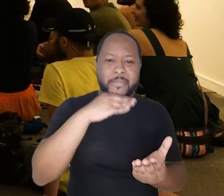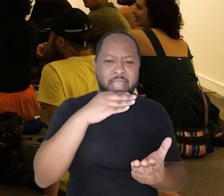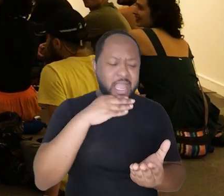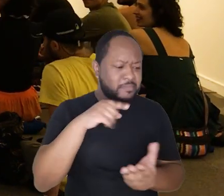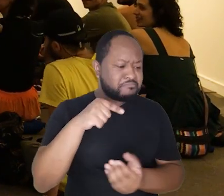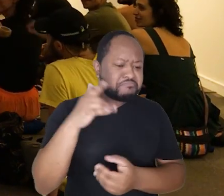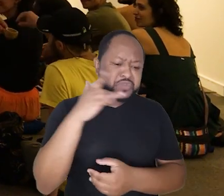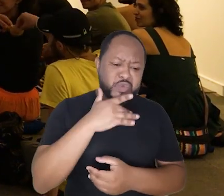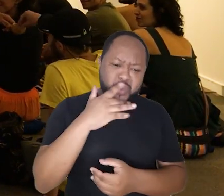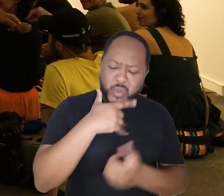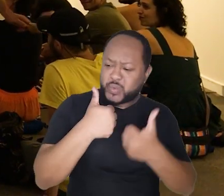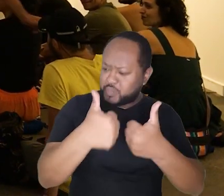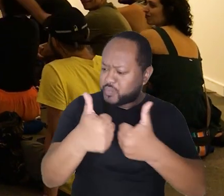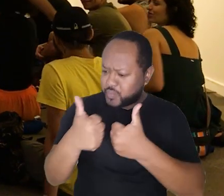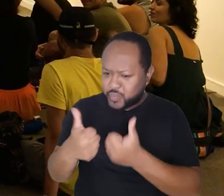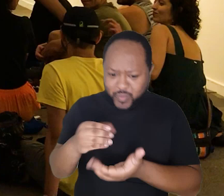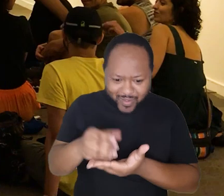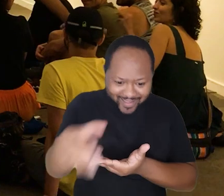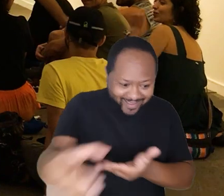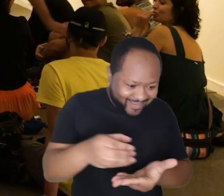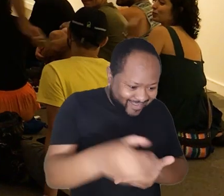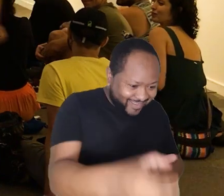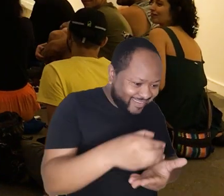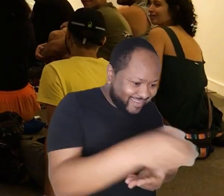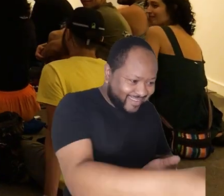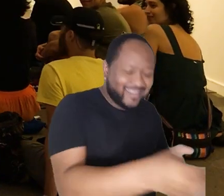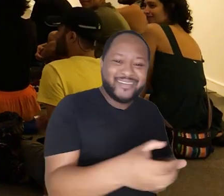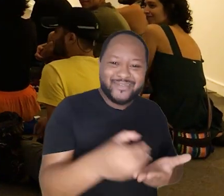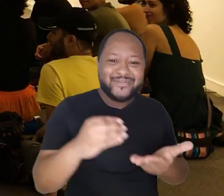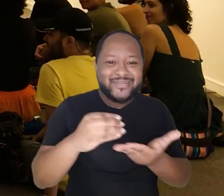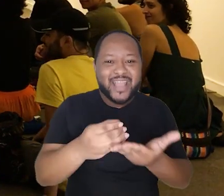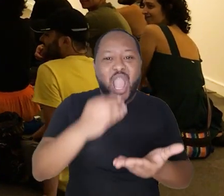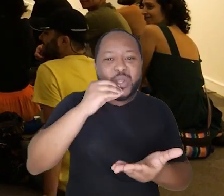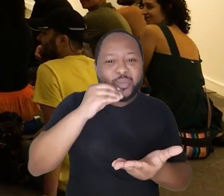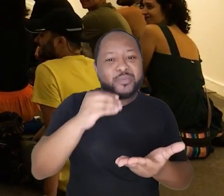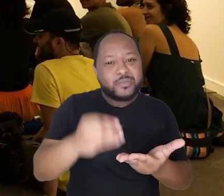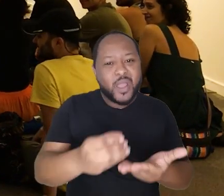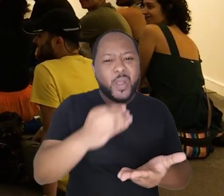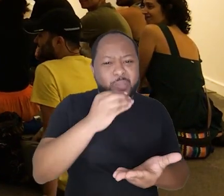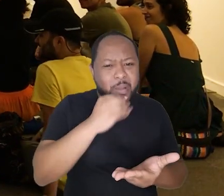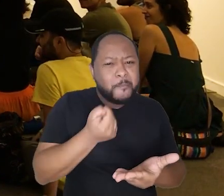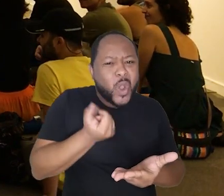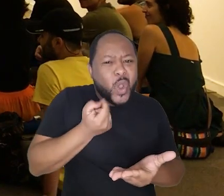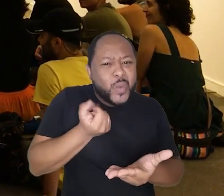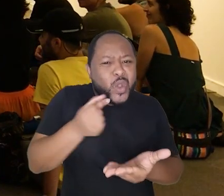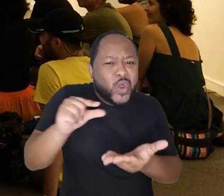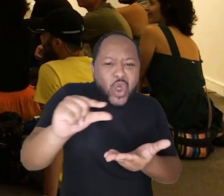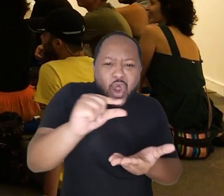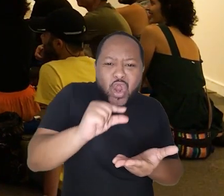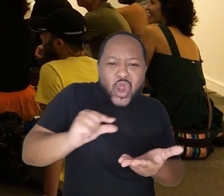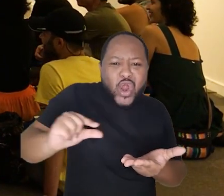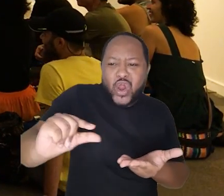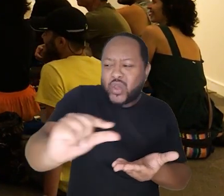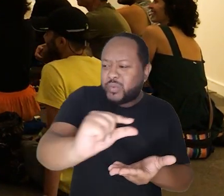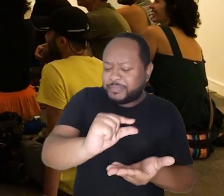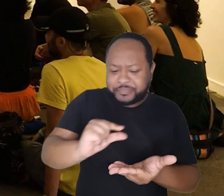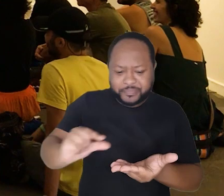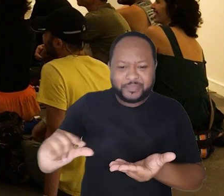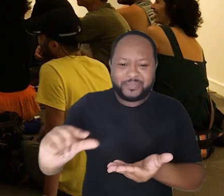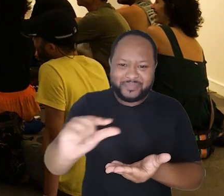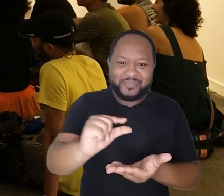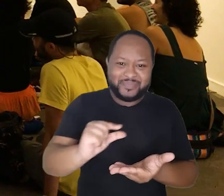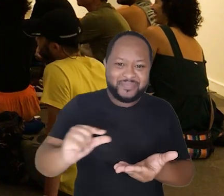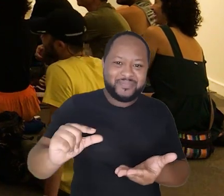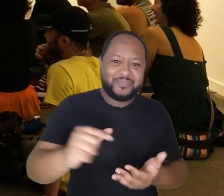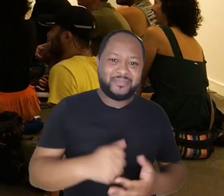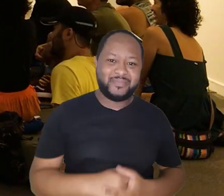Boa, foi comendo um pouquinho de manga, um pouquinho de manga, um pouquinho de manga. Não vai sobrar pra cá. Tem que